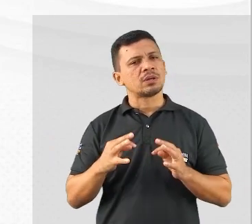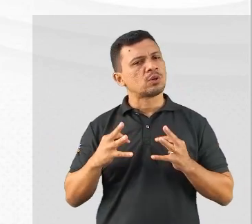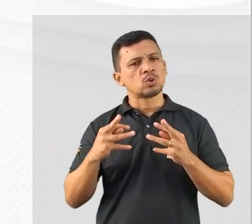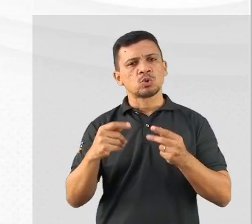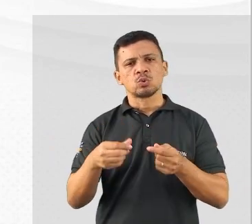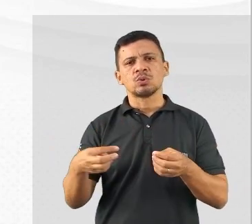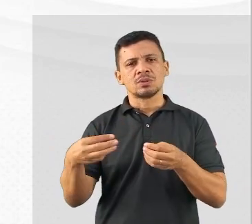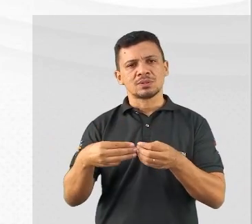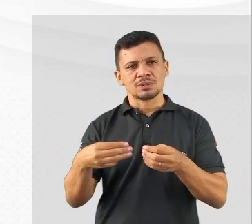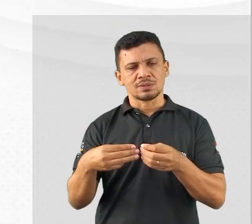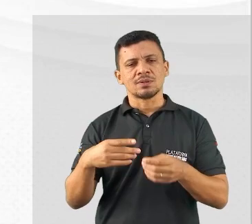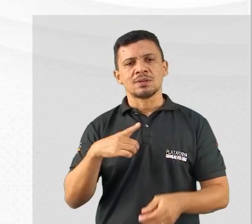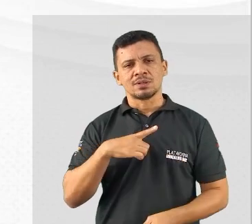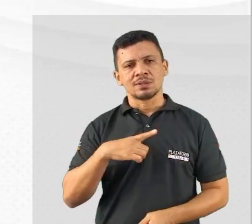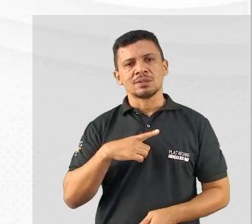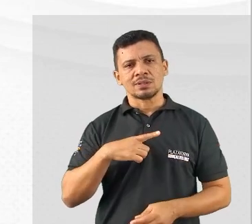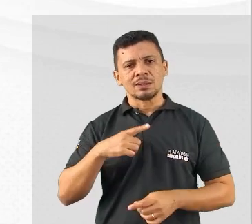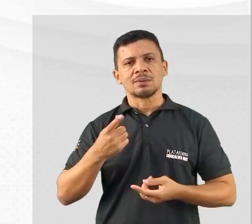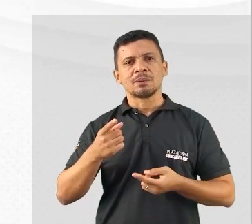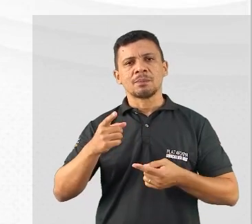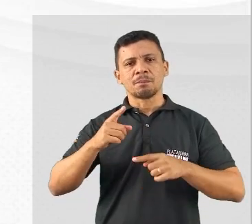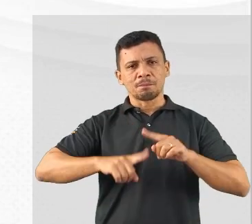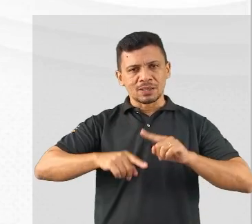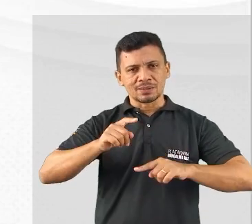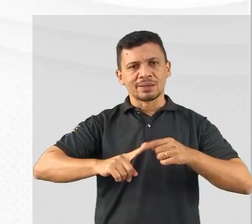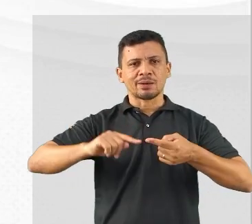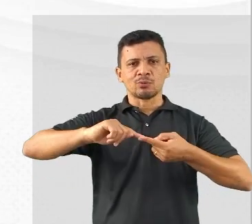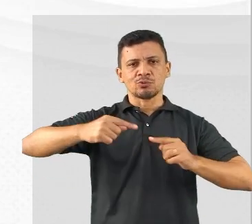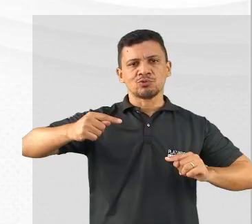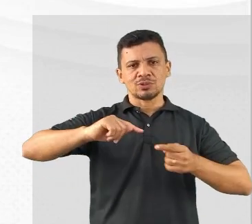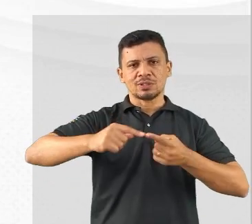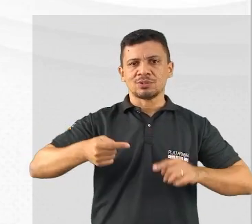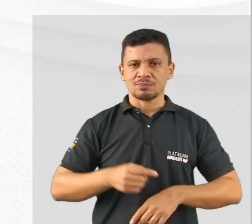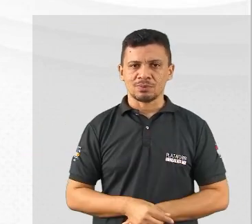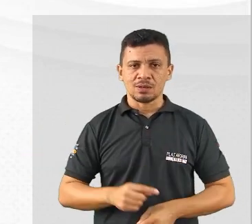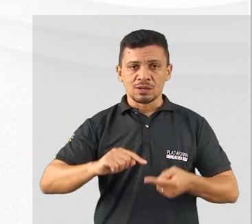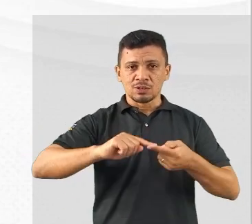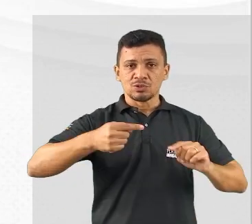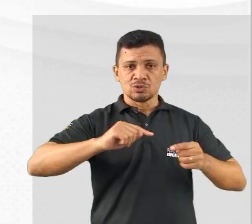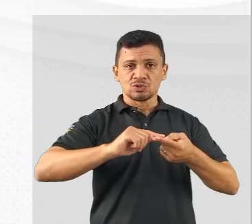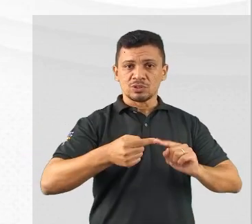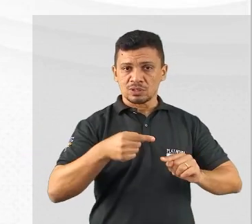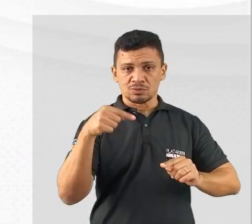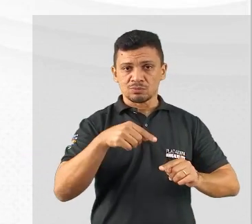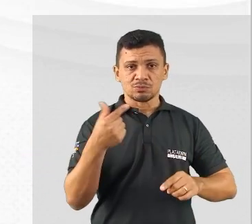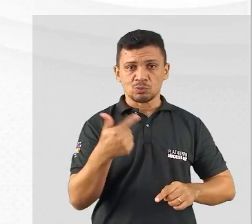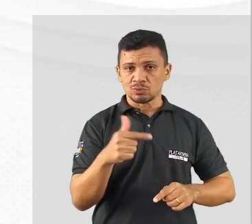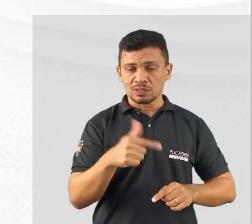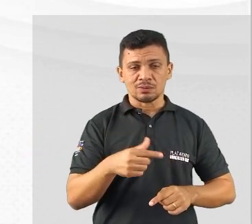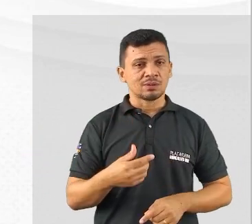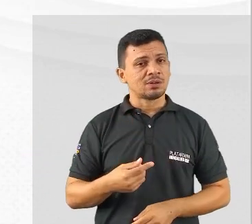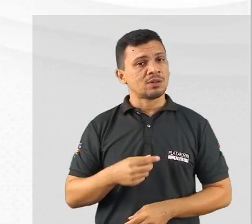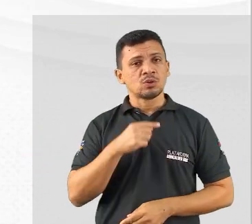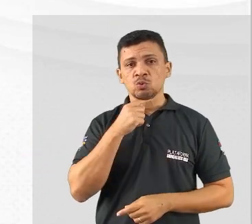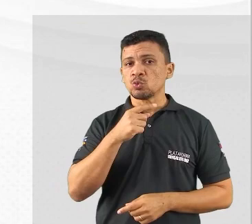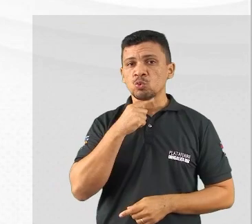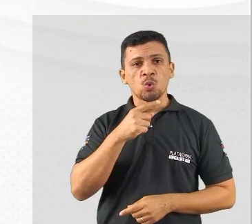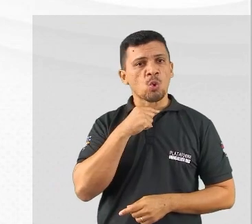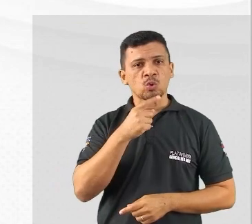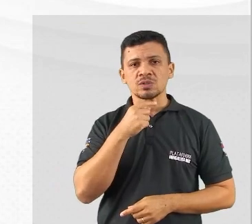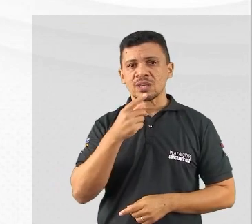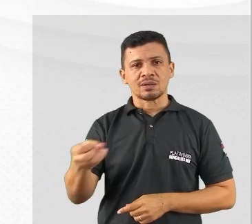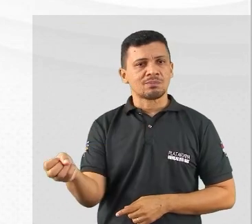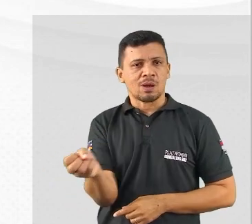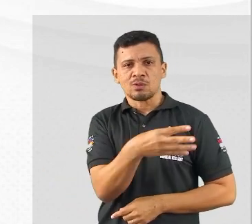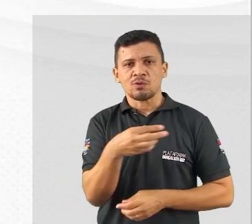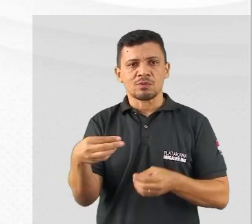célula possui material genético. Sem material genético, a célula não consegue se multiplicar, ela não consegue se reproduzir. Então,